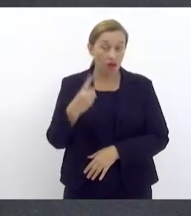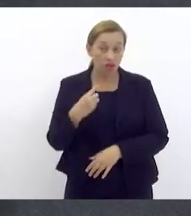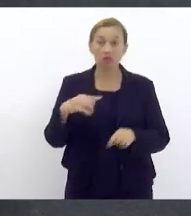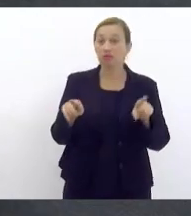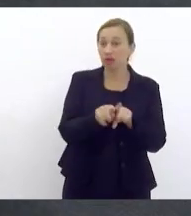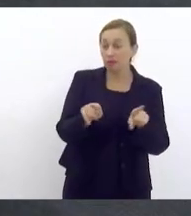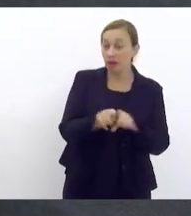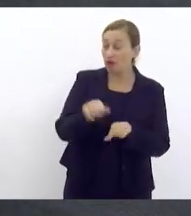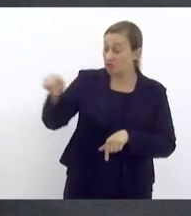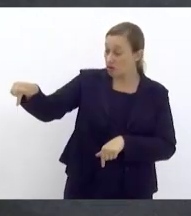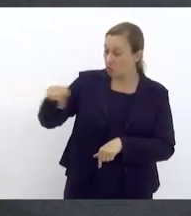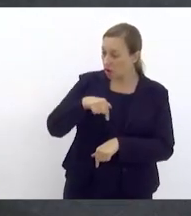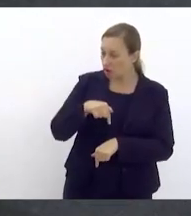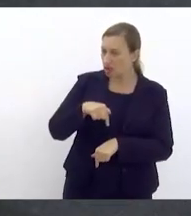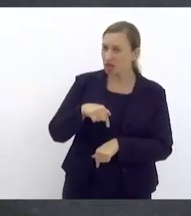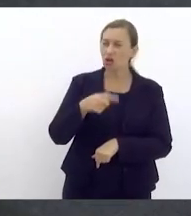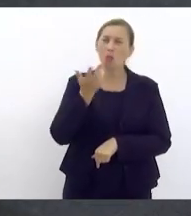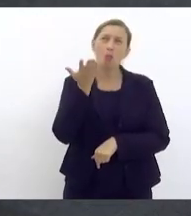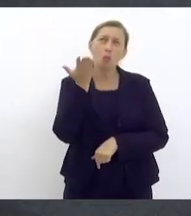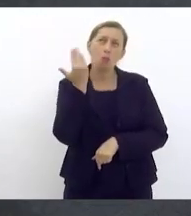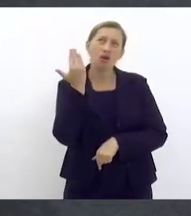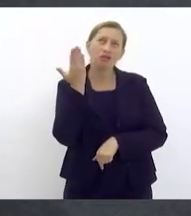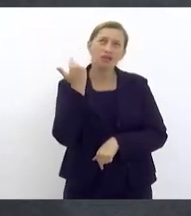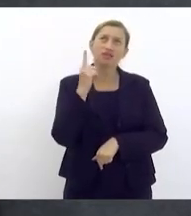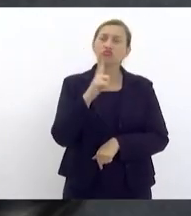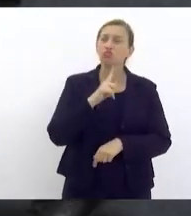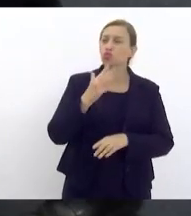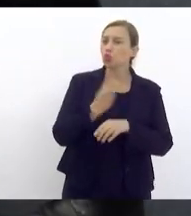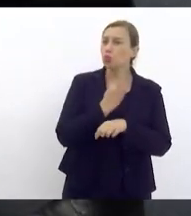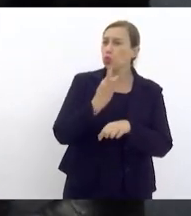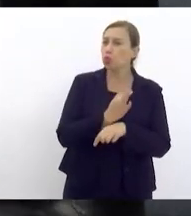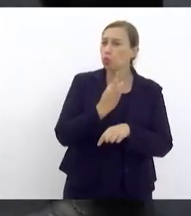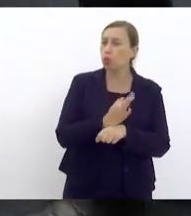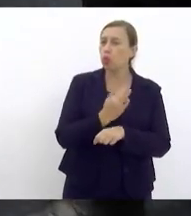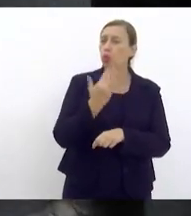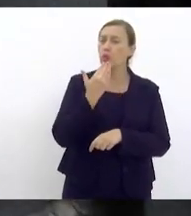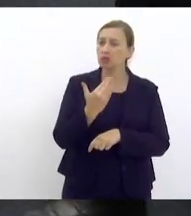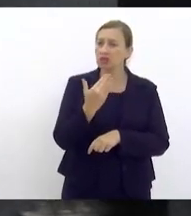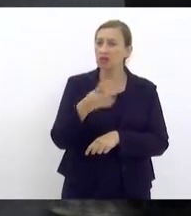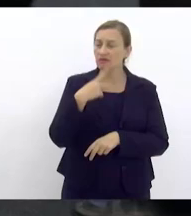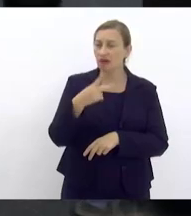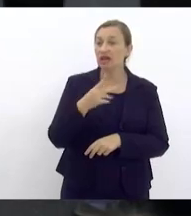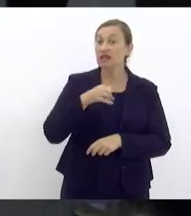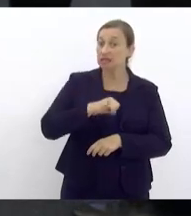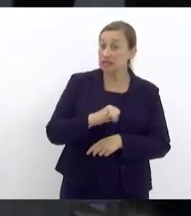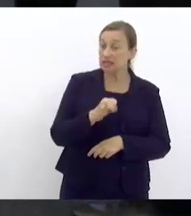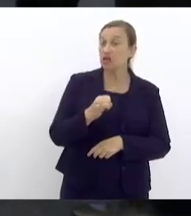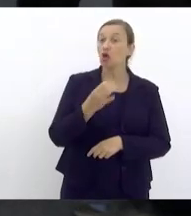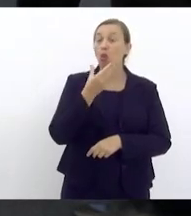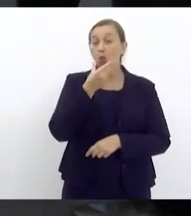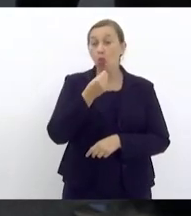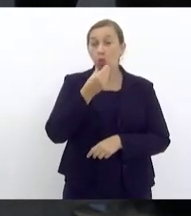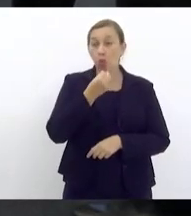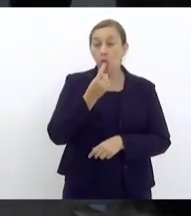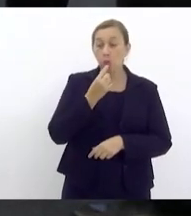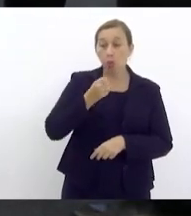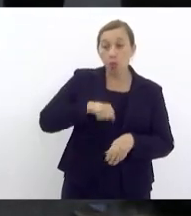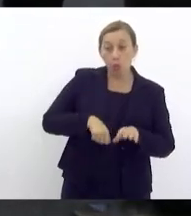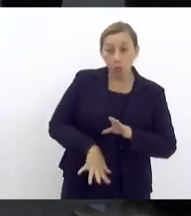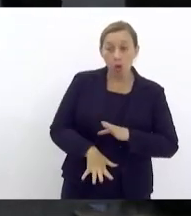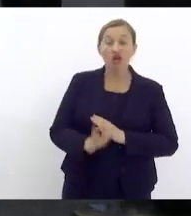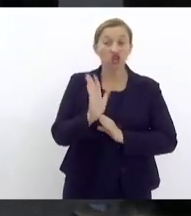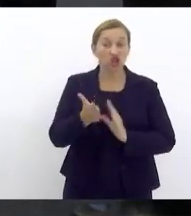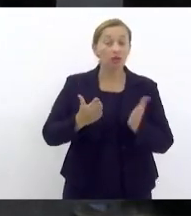veio aqui na época havia uma resistência eu pedi a palavra para dizer que se os homens menstruassem isso já teria sido